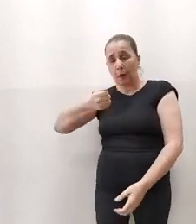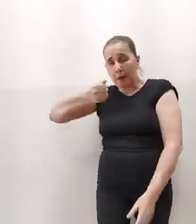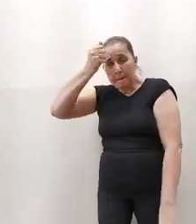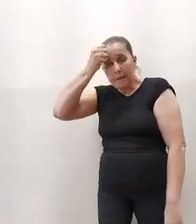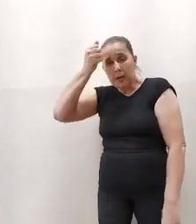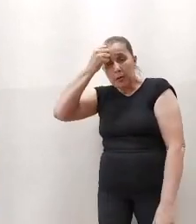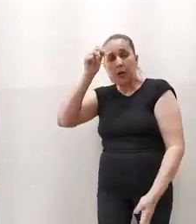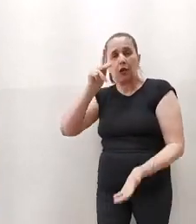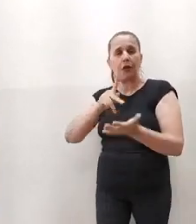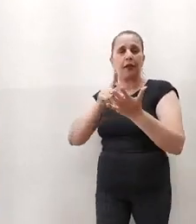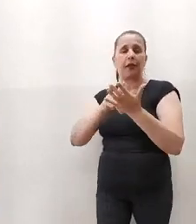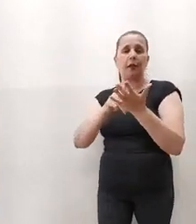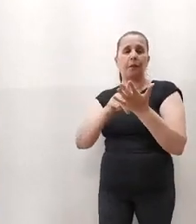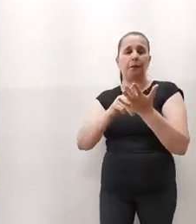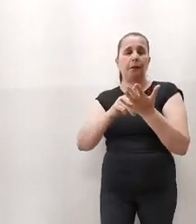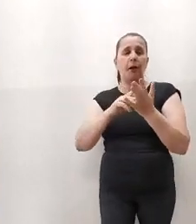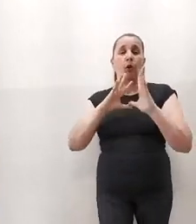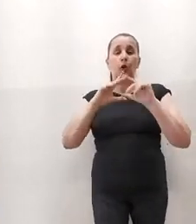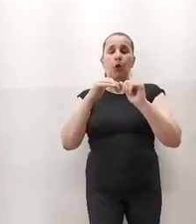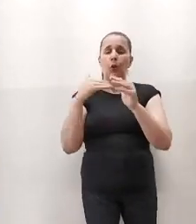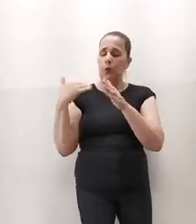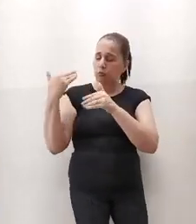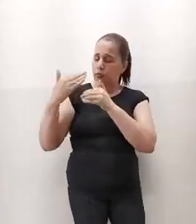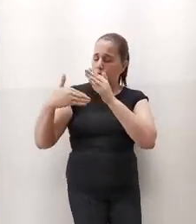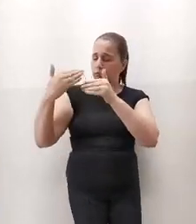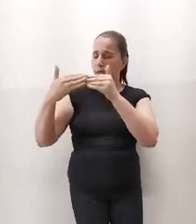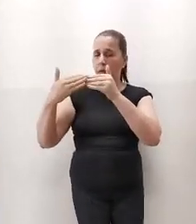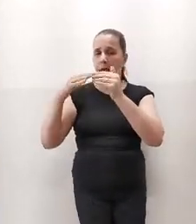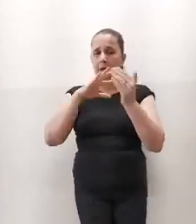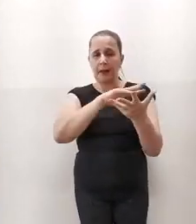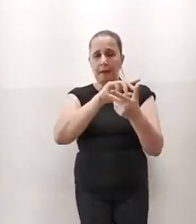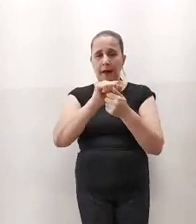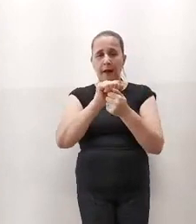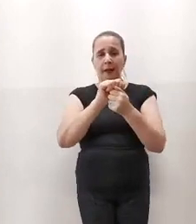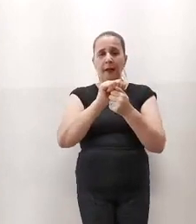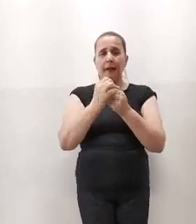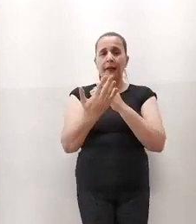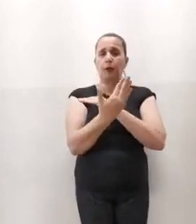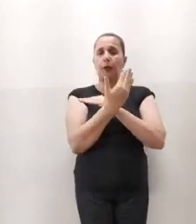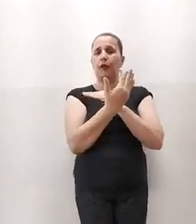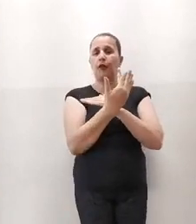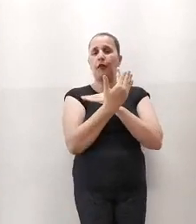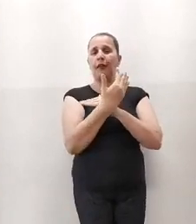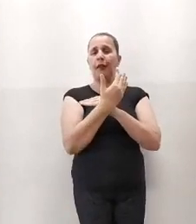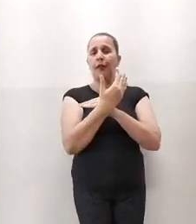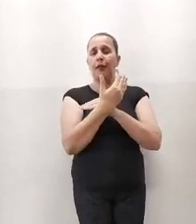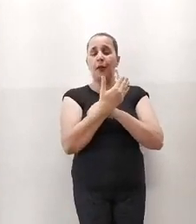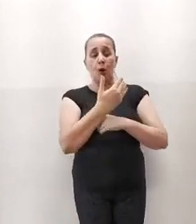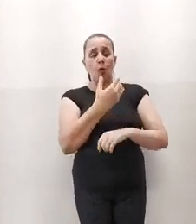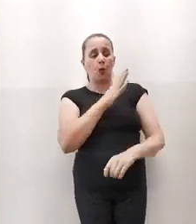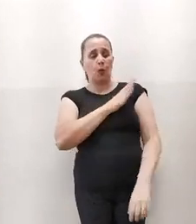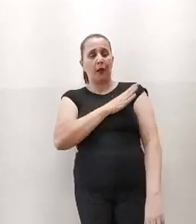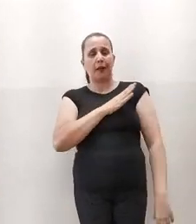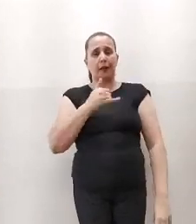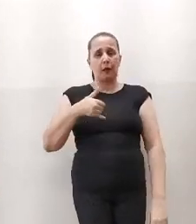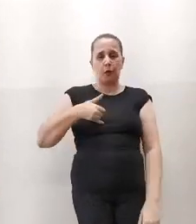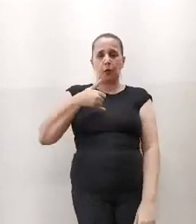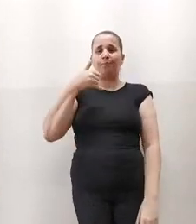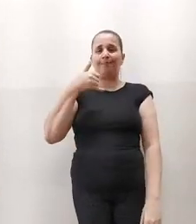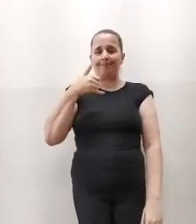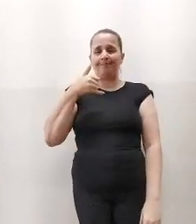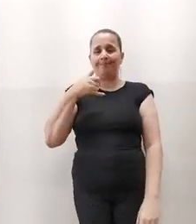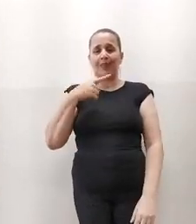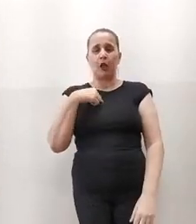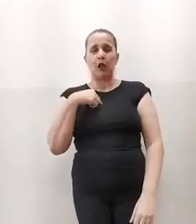arrependimento? Ou será que toda essa nossa construção terrena está favorecendo esse nosso coração orgulhoso? Está nos deixando cada vez